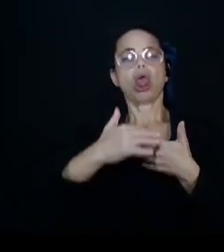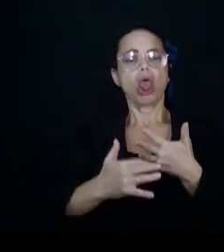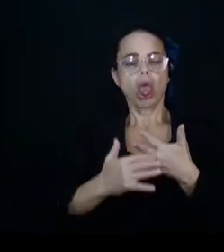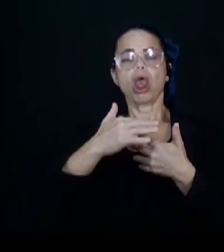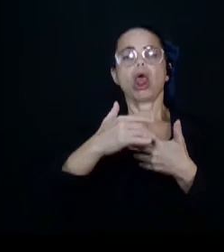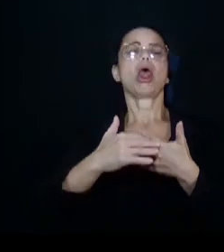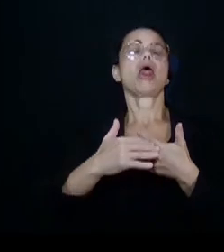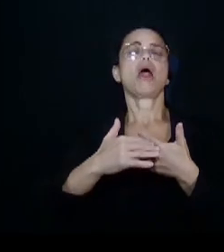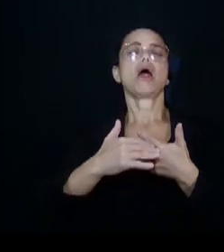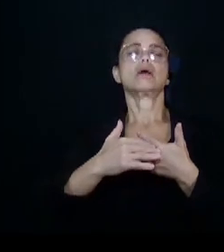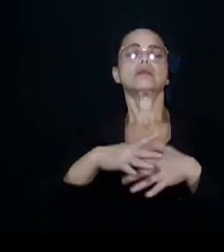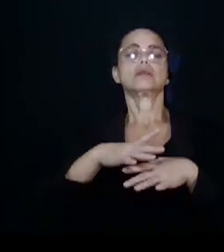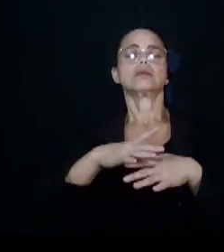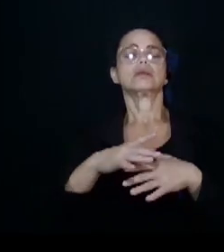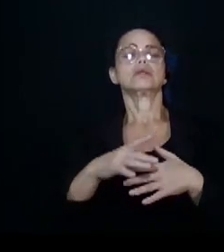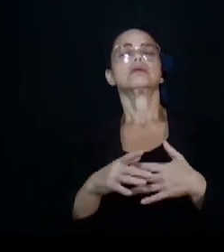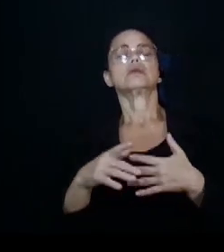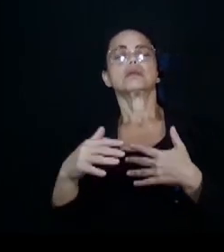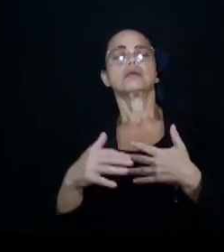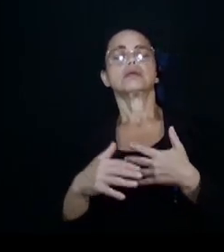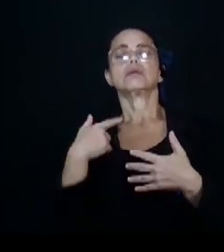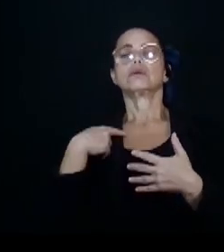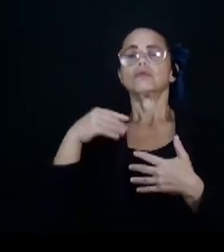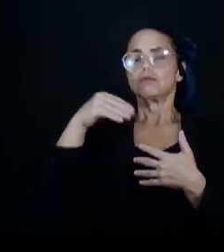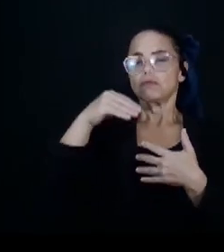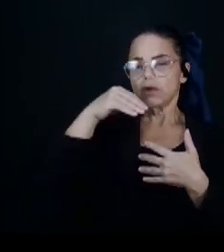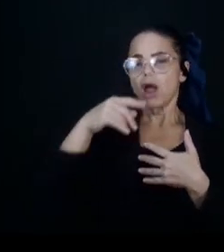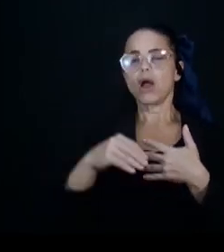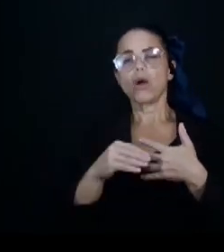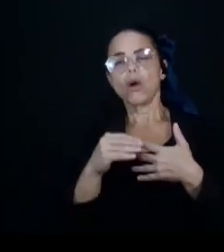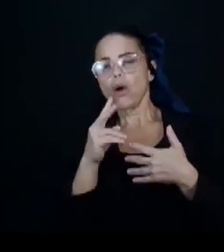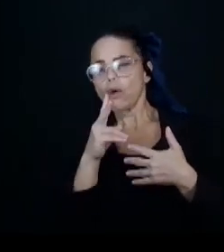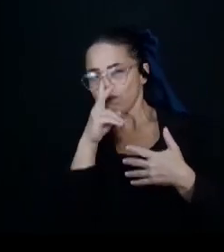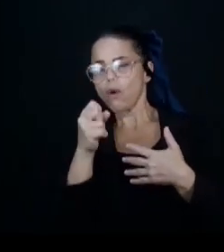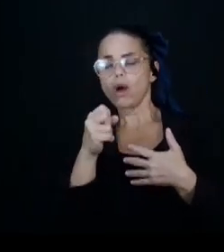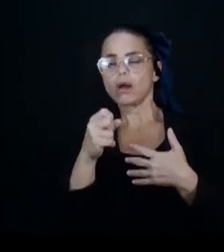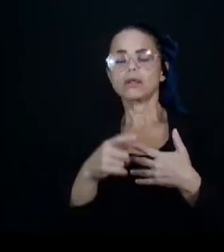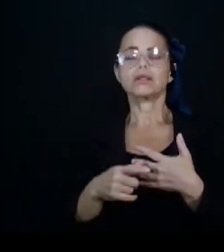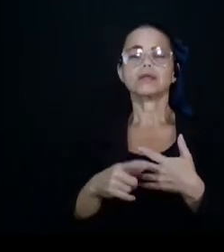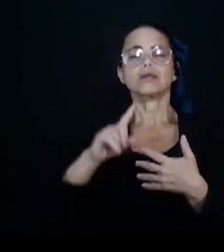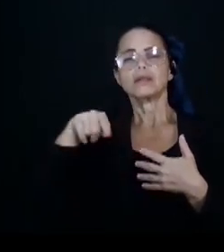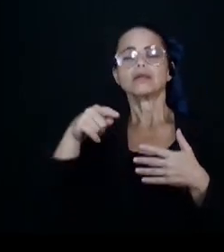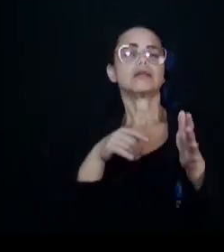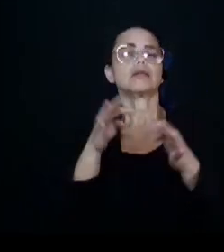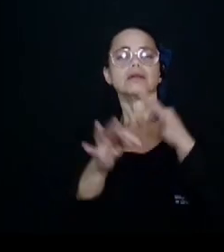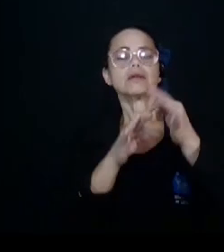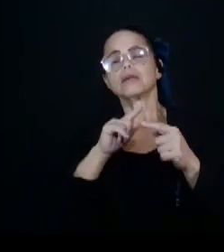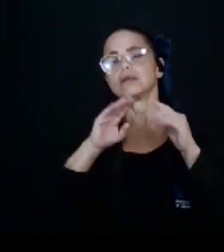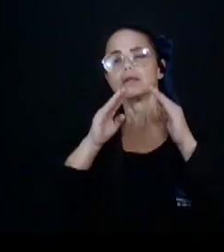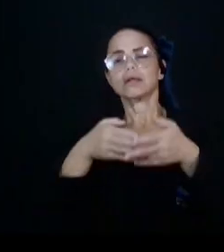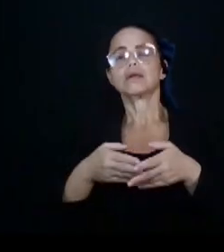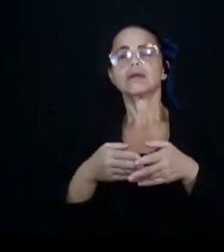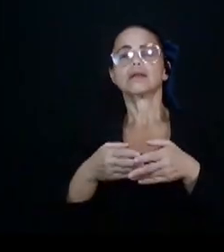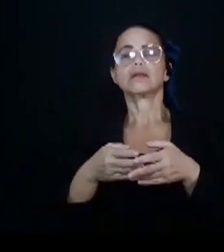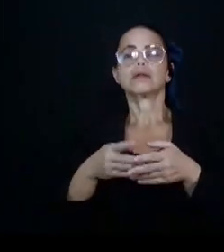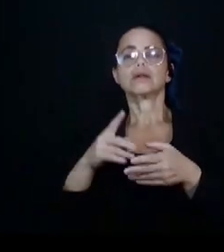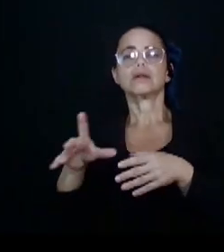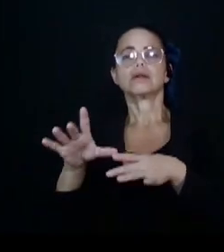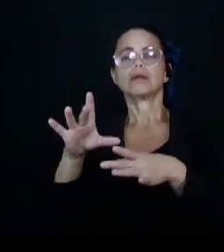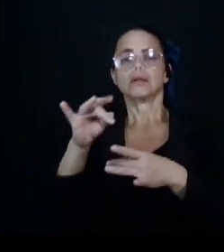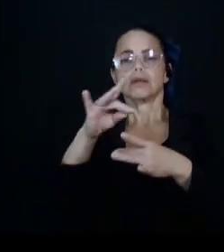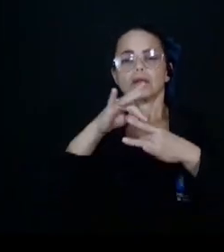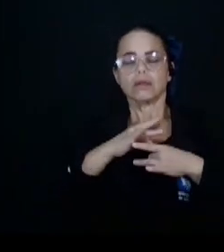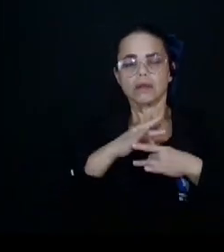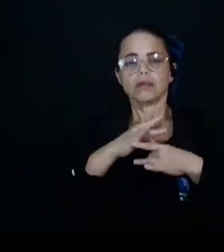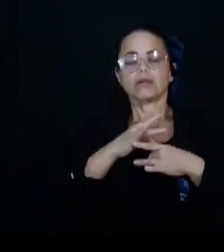relação também de um tratamento específico depois que esse paciente ele foi transplantado? Então, assim, como a gente sabe